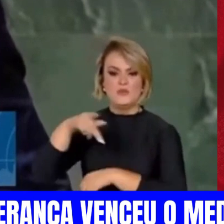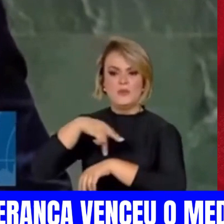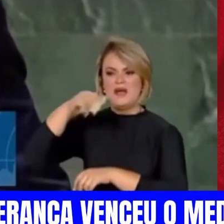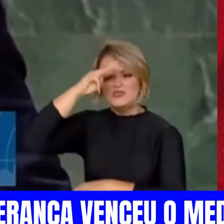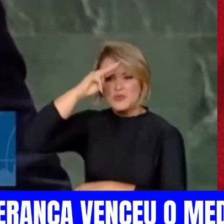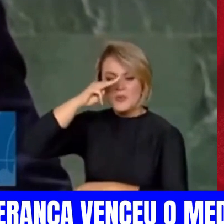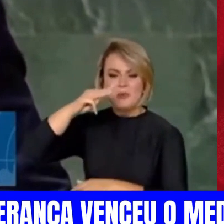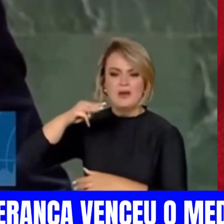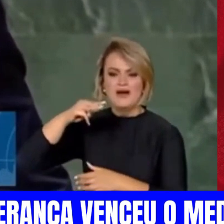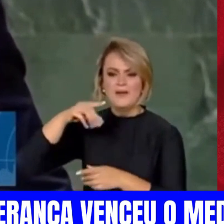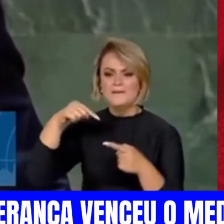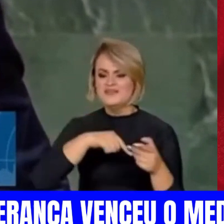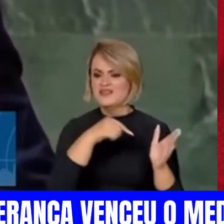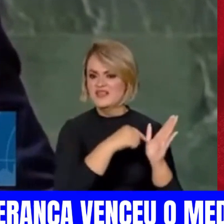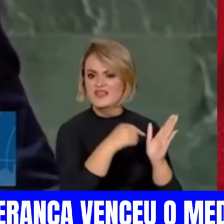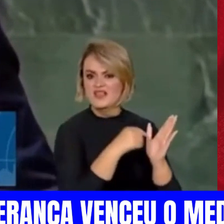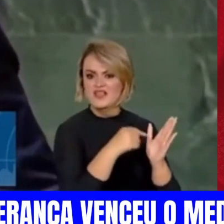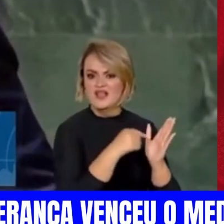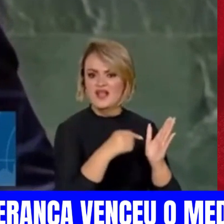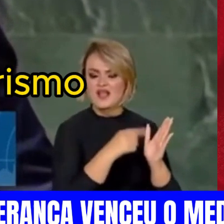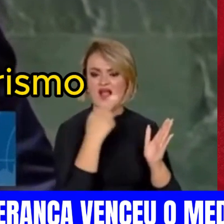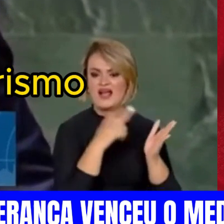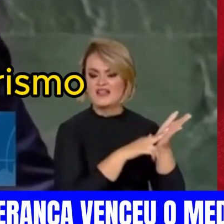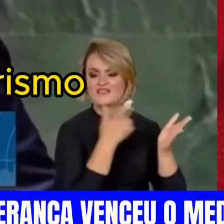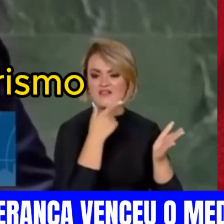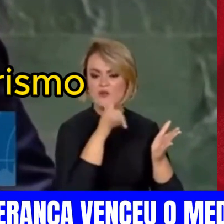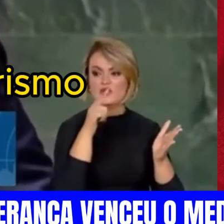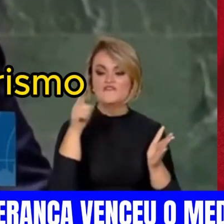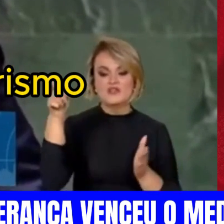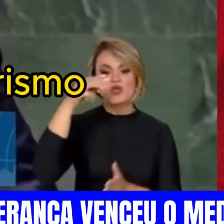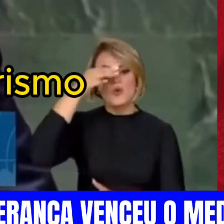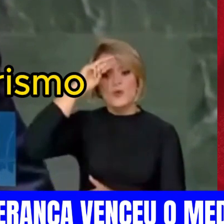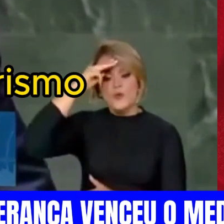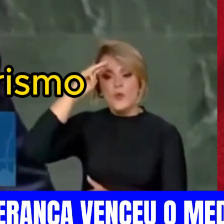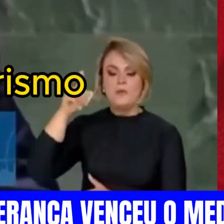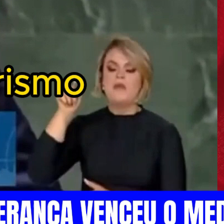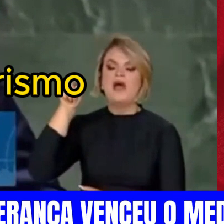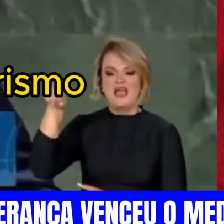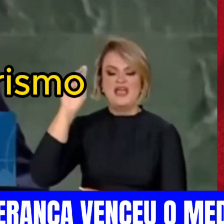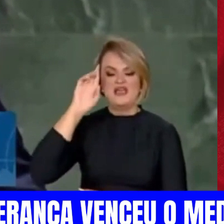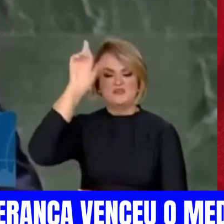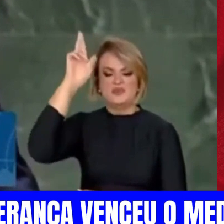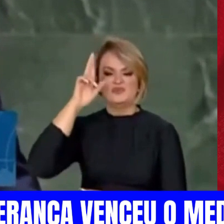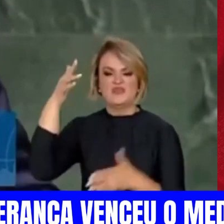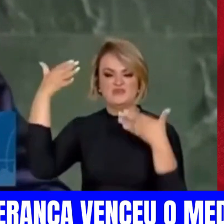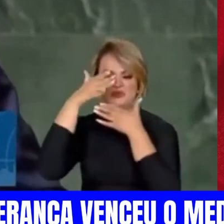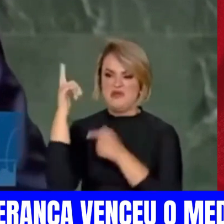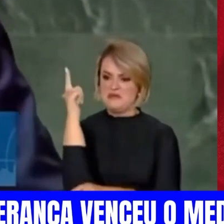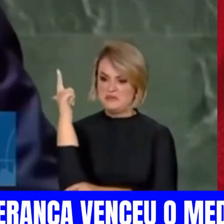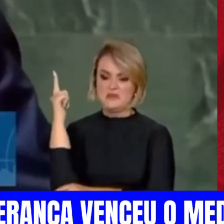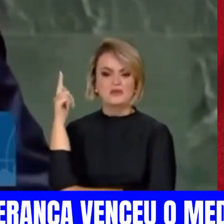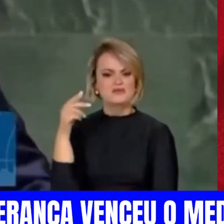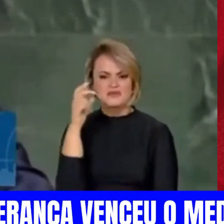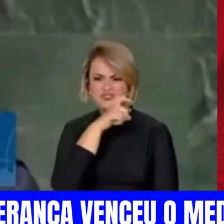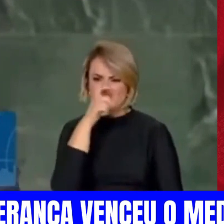a tentativa de classificar esse país como Estado patrocinador do terrorismo.